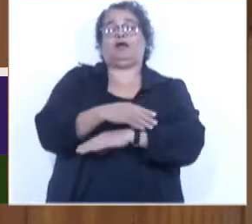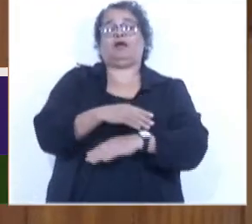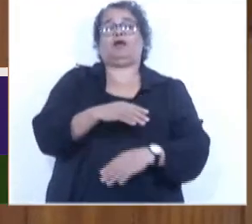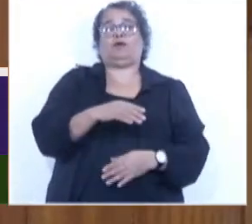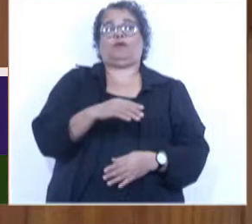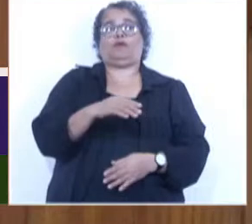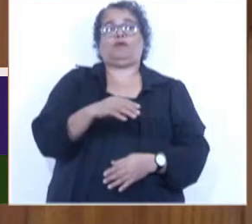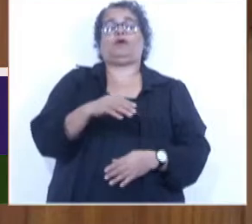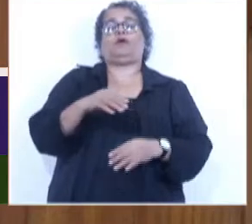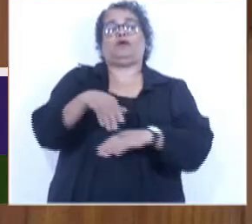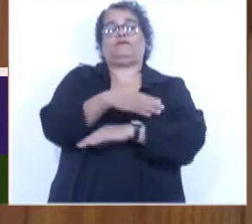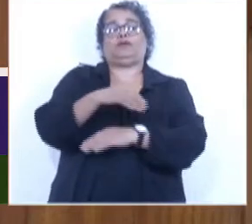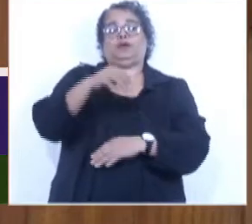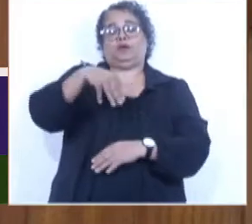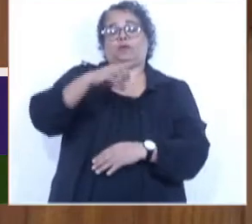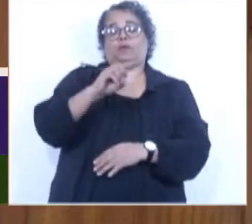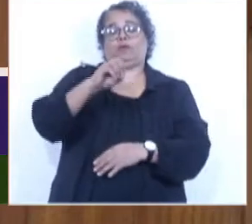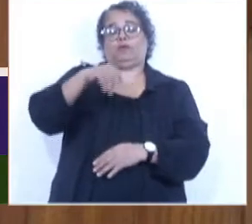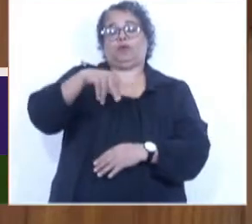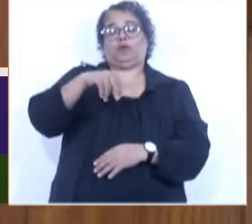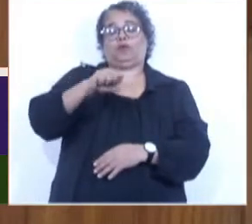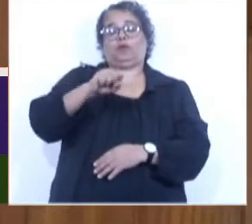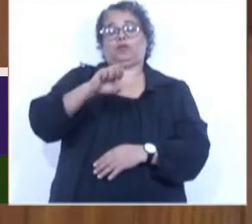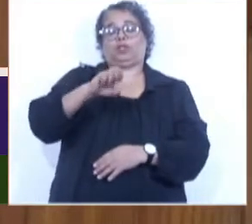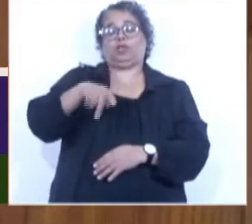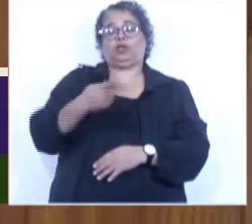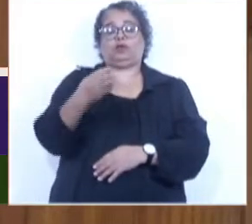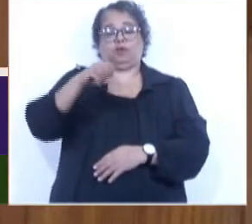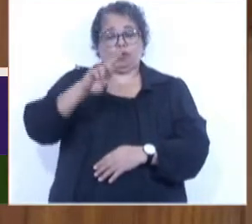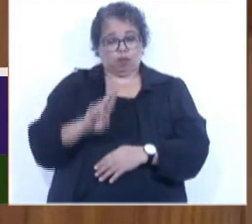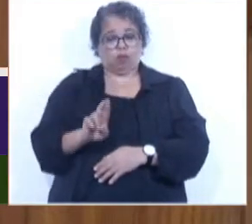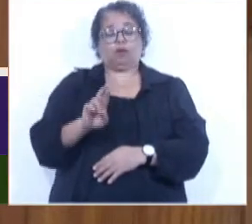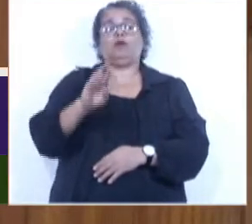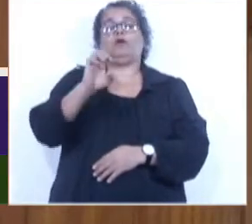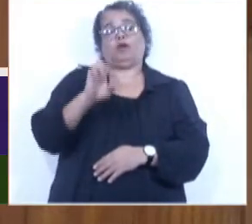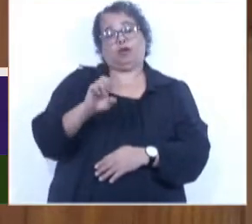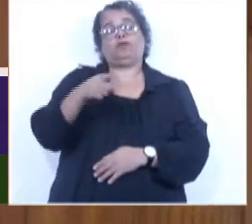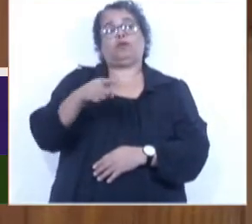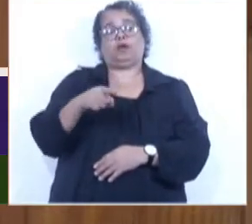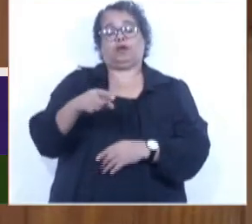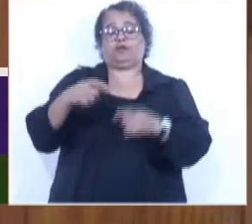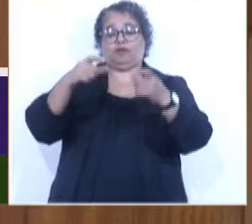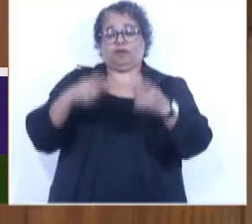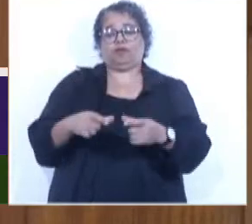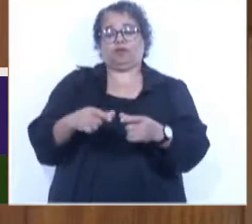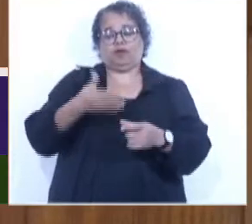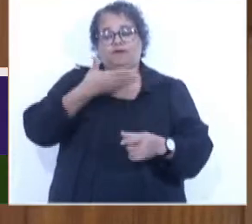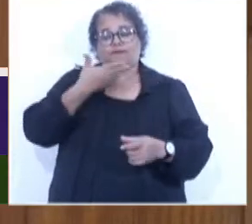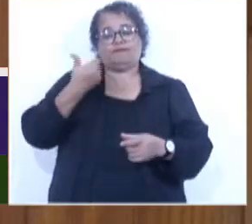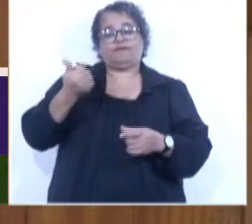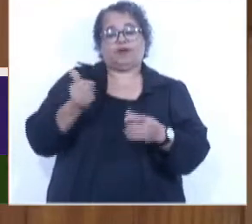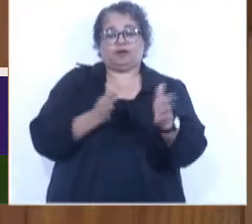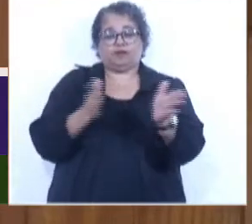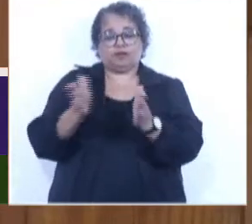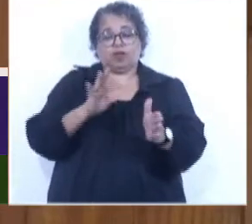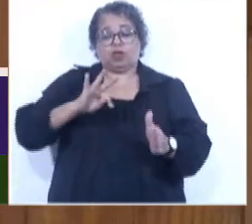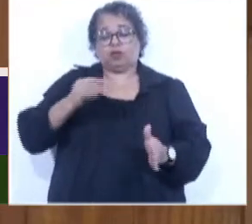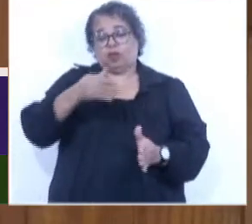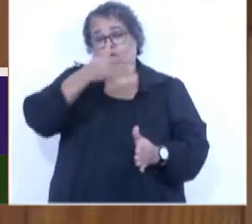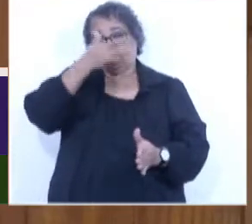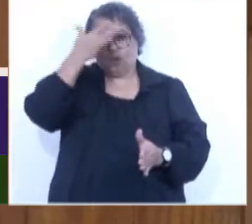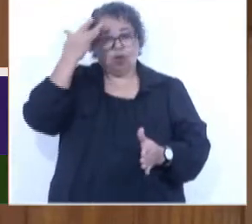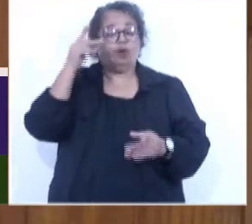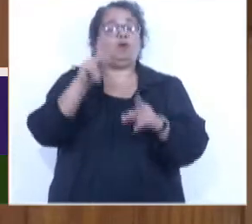Monsenhor Eduardo a região central um local de fácil acesso aonde toda a população da cidade de Uberlândia